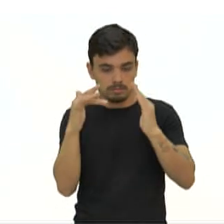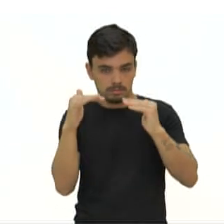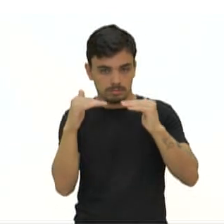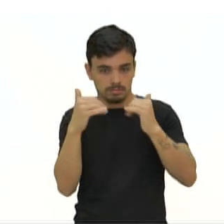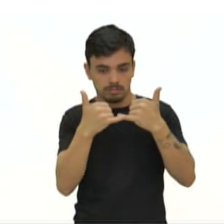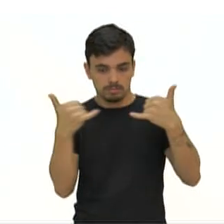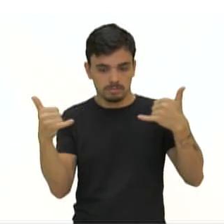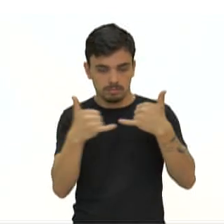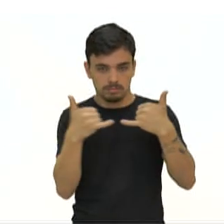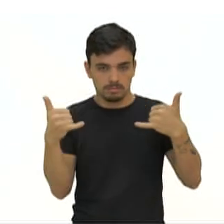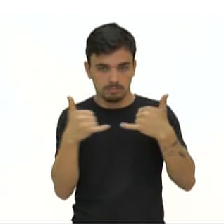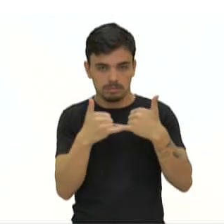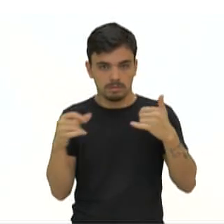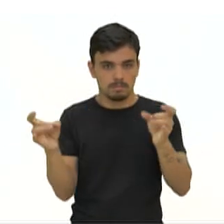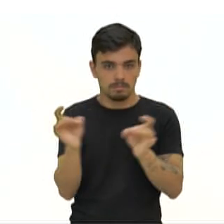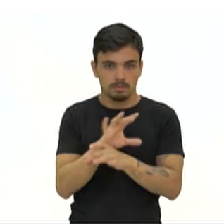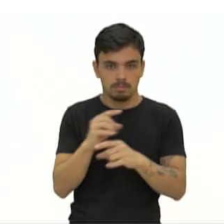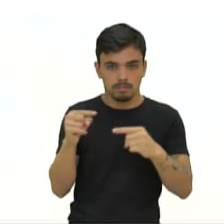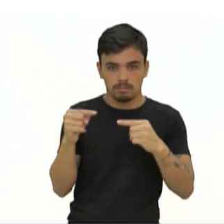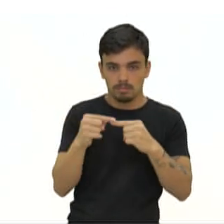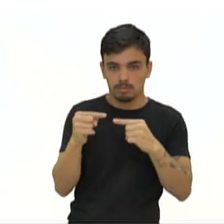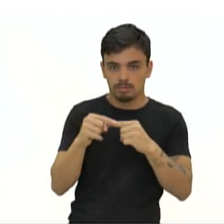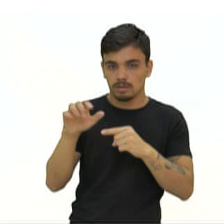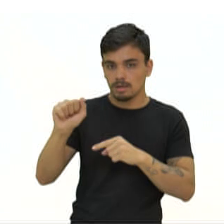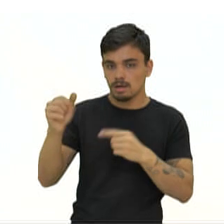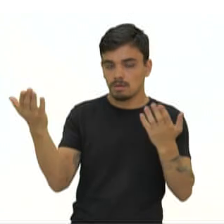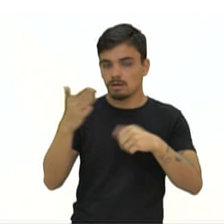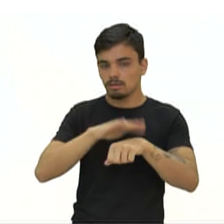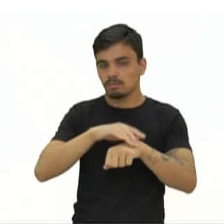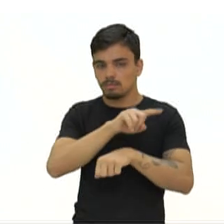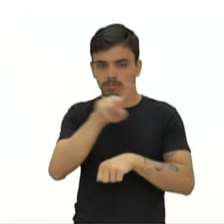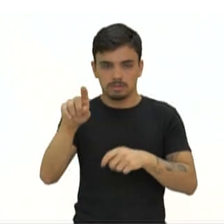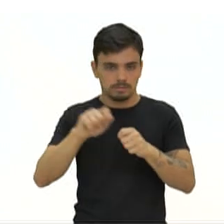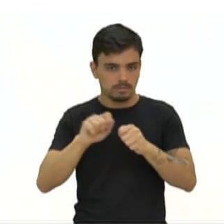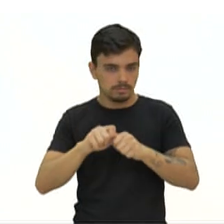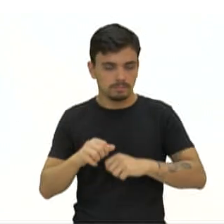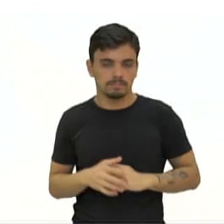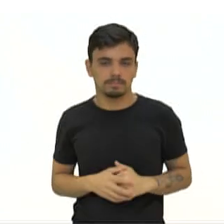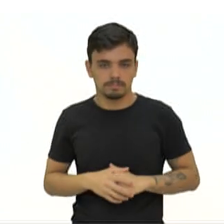circuito no ponto A? Tempo para vocês fazerem, vamos lá.